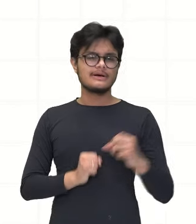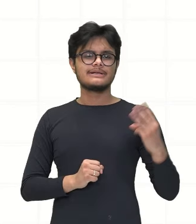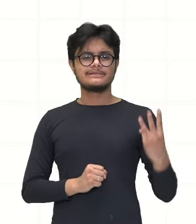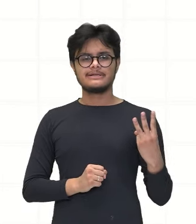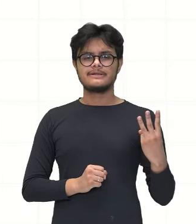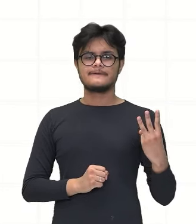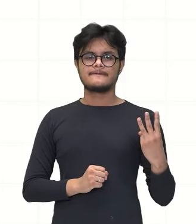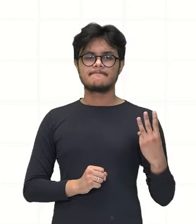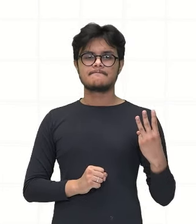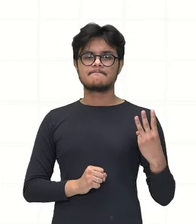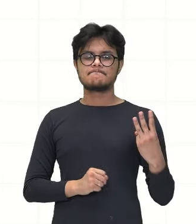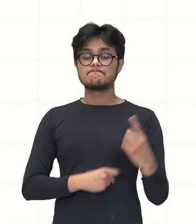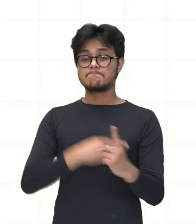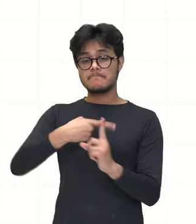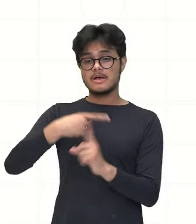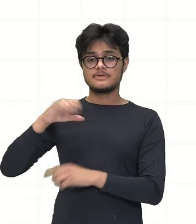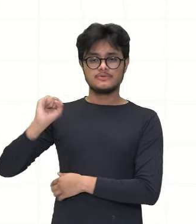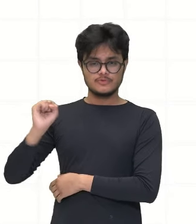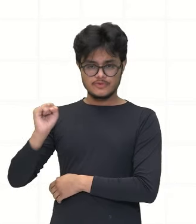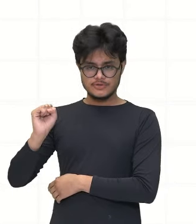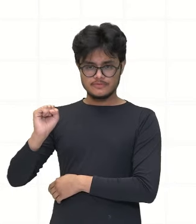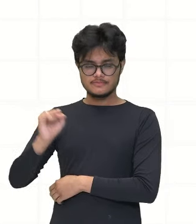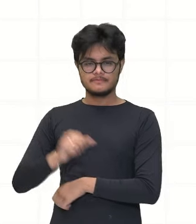8.